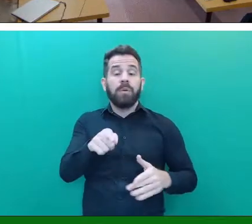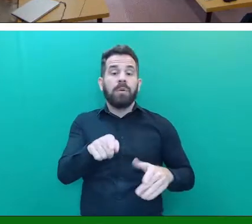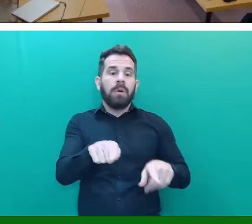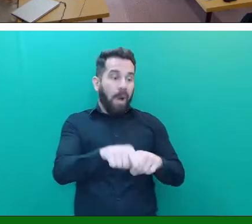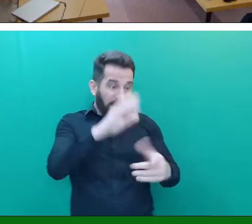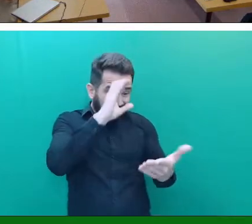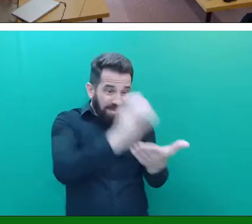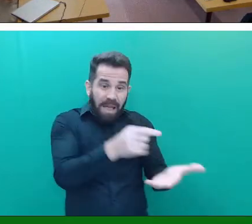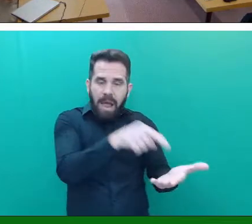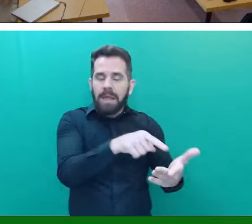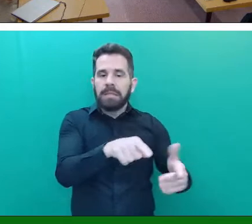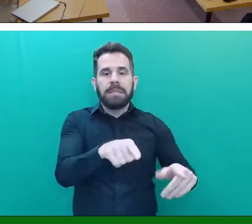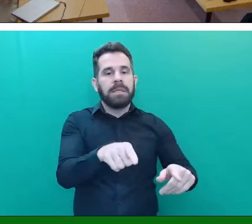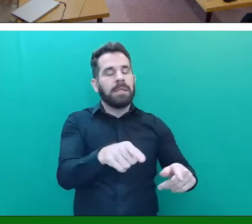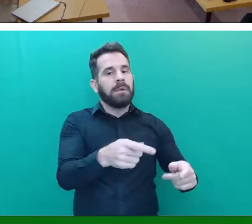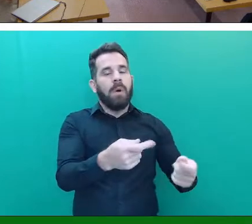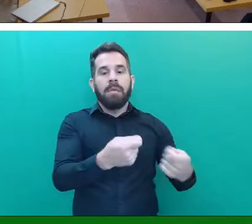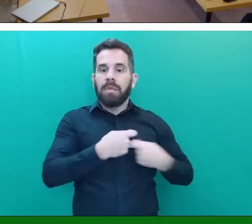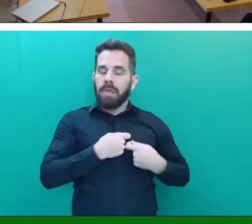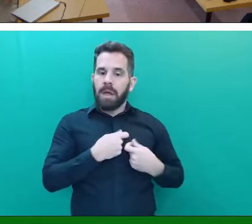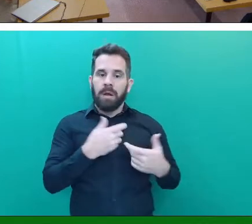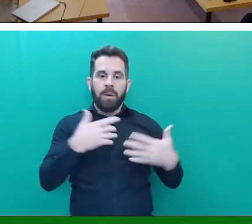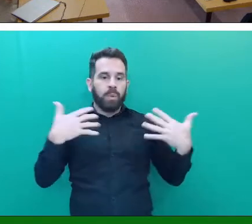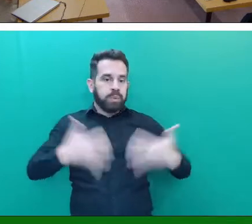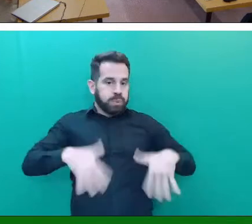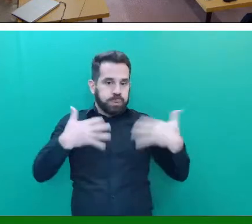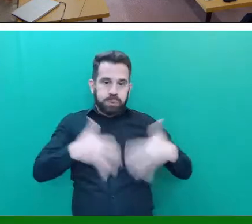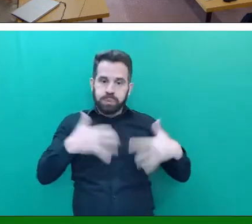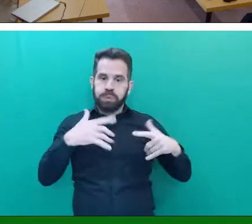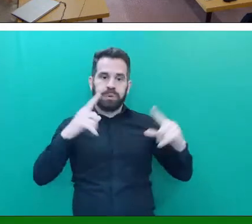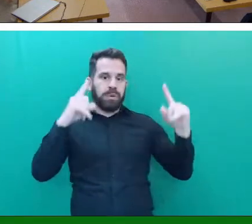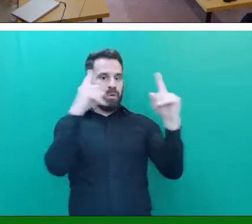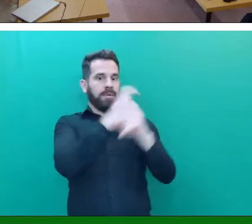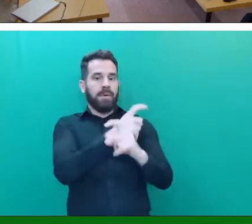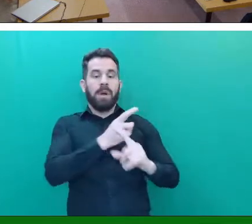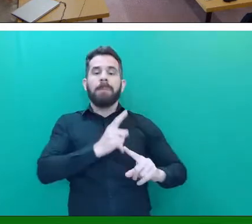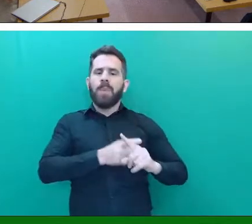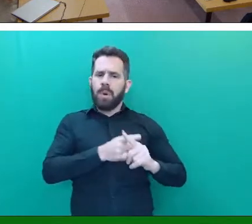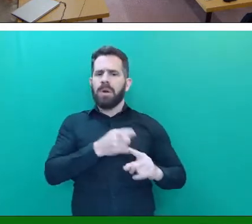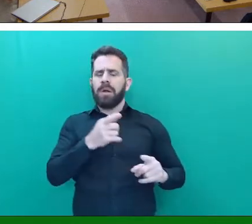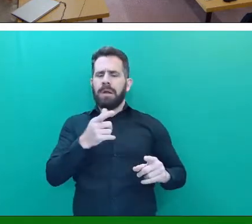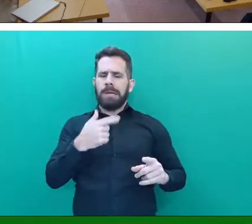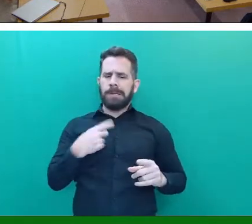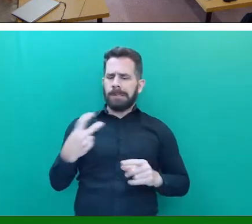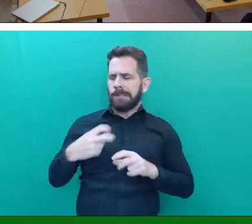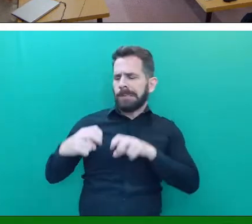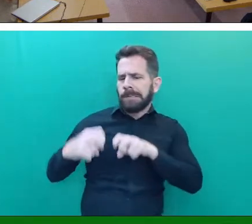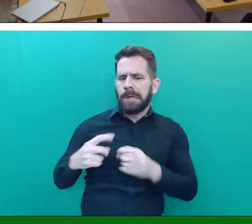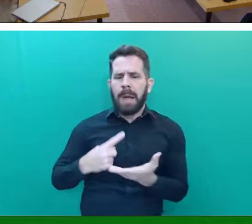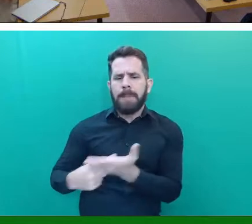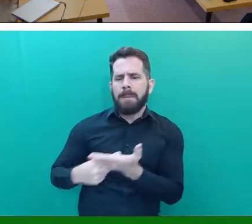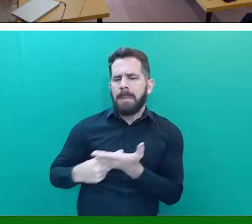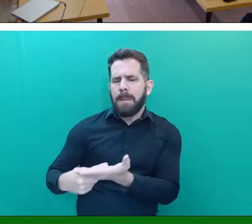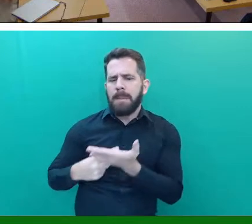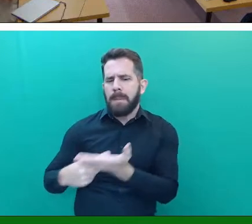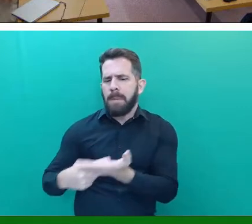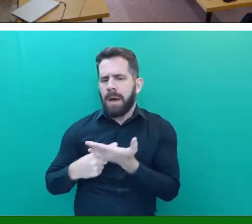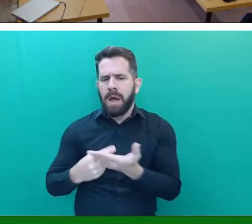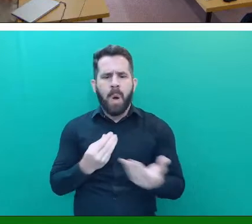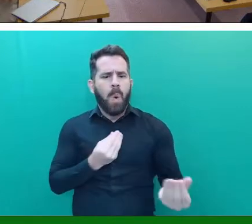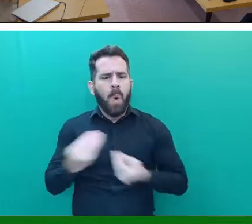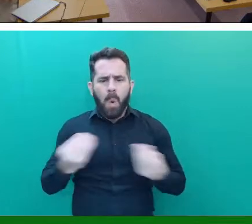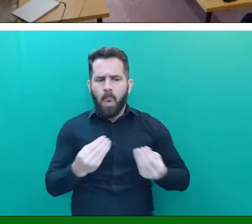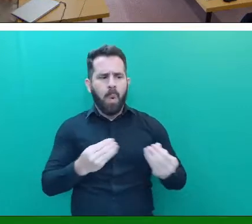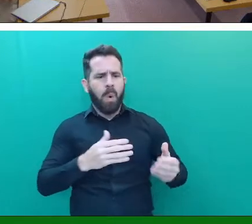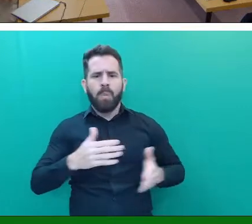por onde que você poderia passar, né? É, a gente definiu mais ou menos nos lugares onde deveria ter